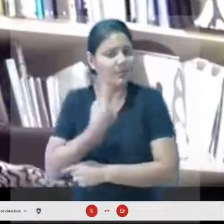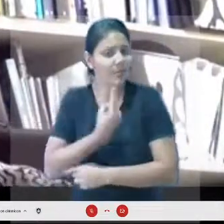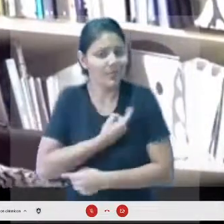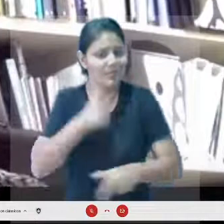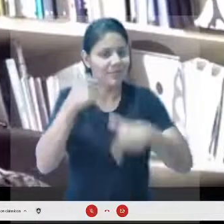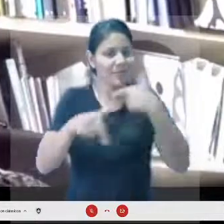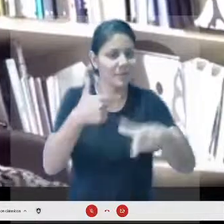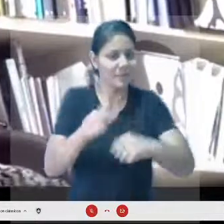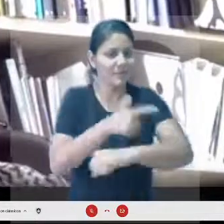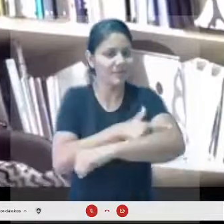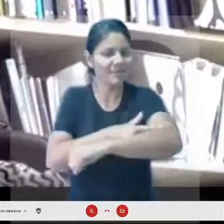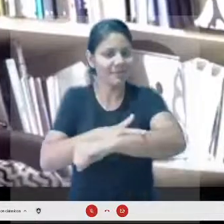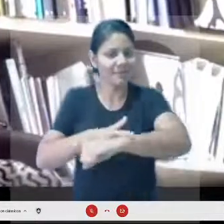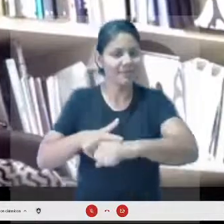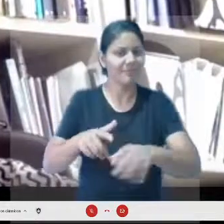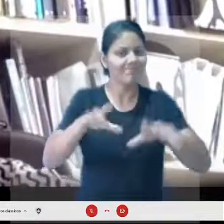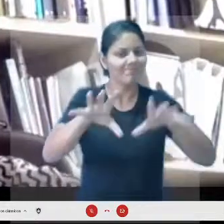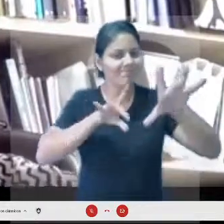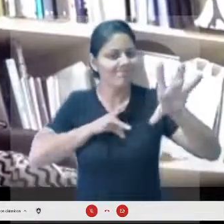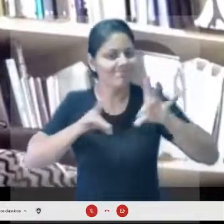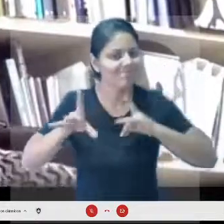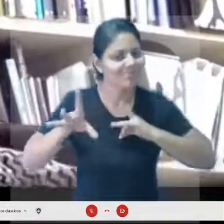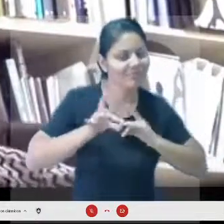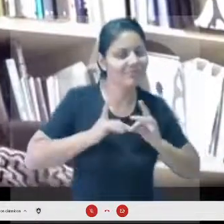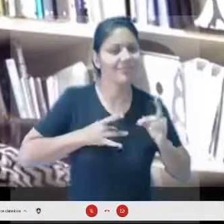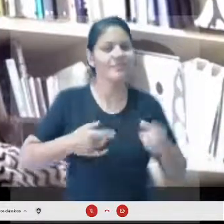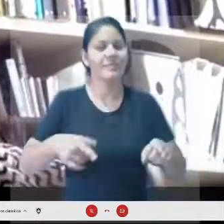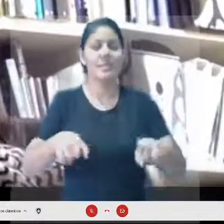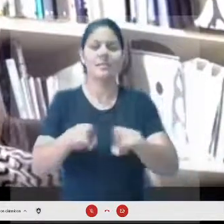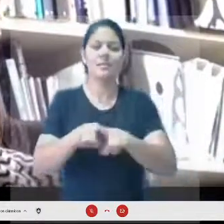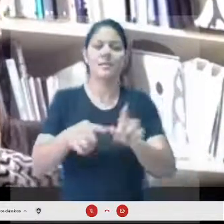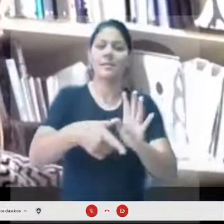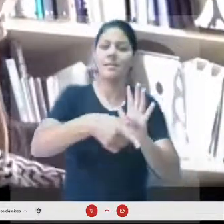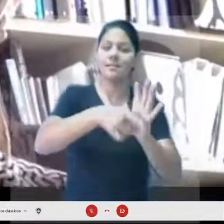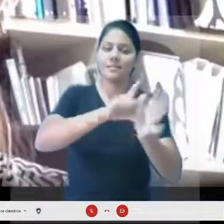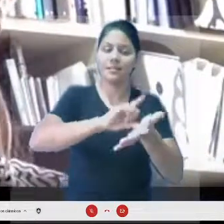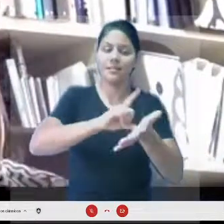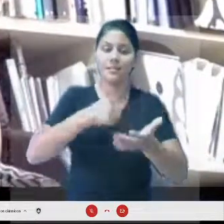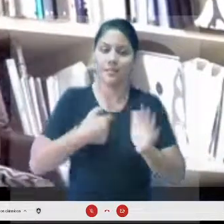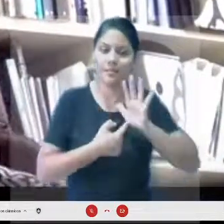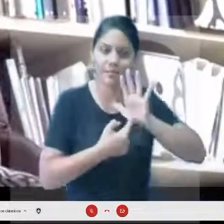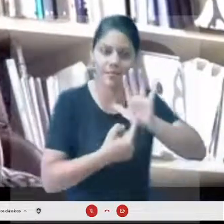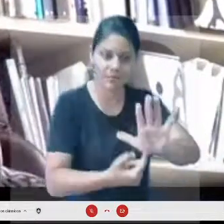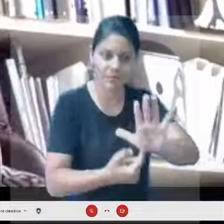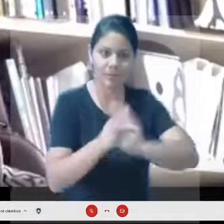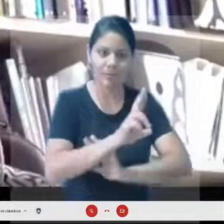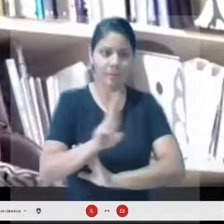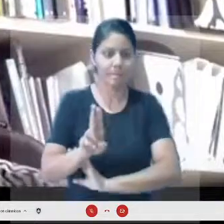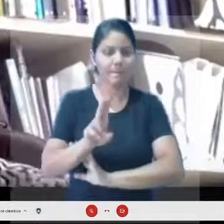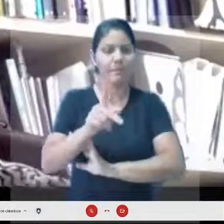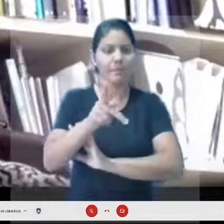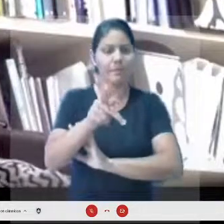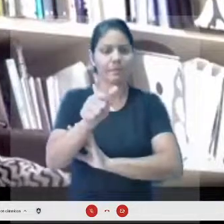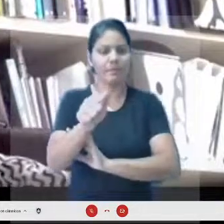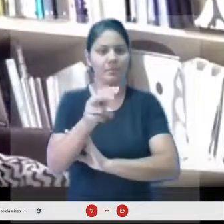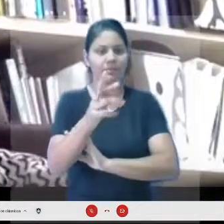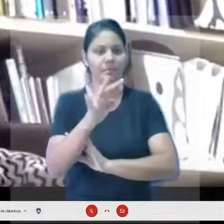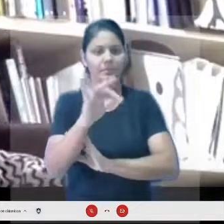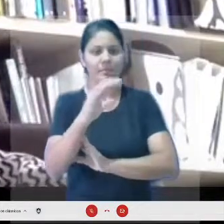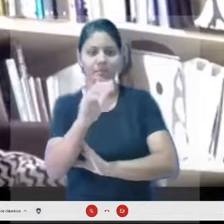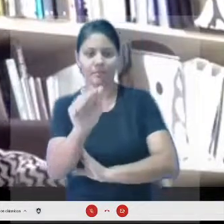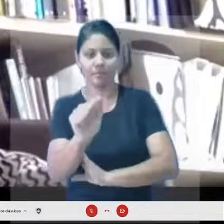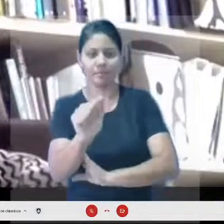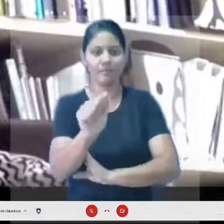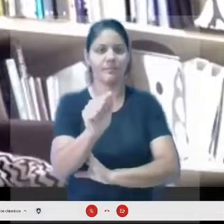com educação. E nós, antes de mais nada, vou me apresentar. Meu nome é Patrícia Teixeira, bibliotecária